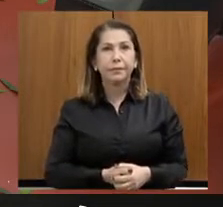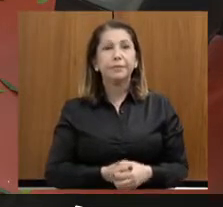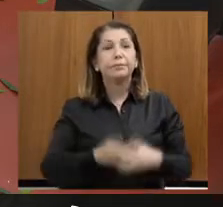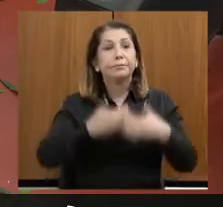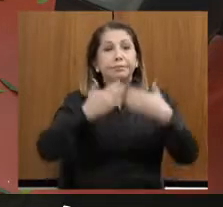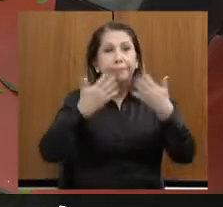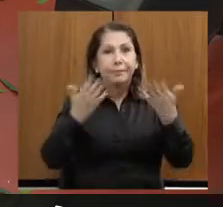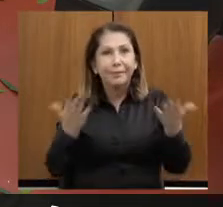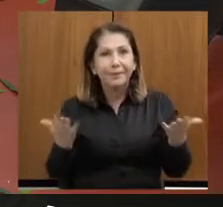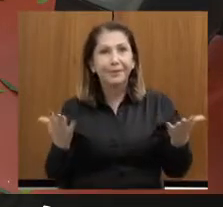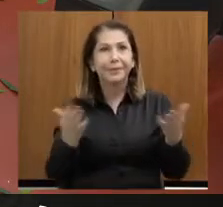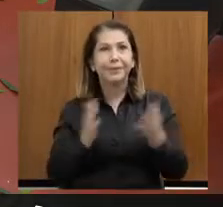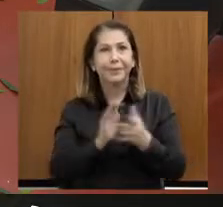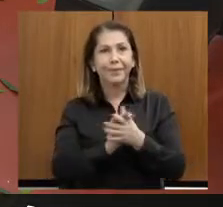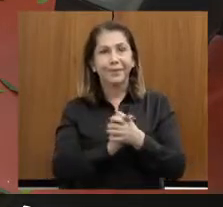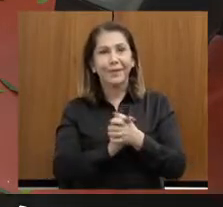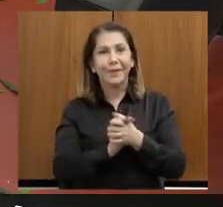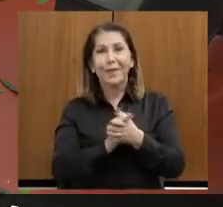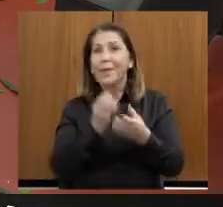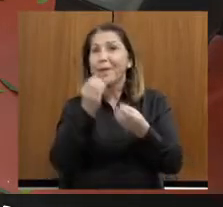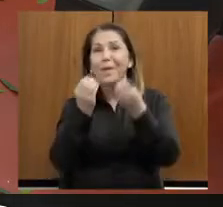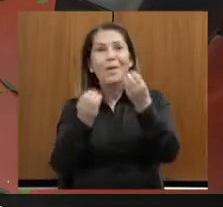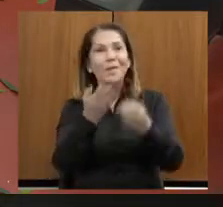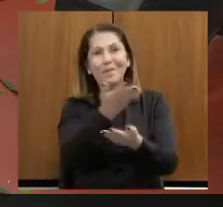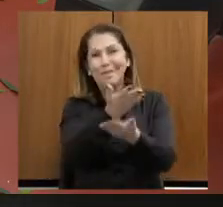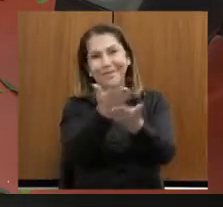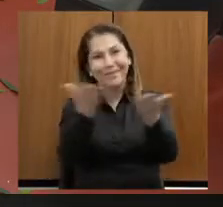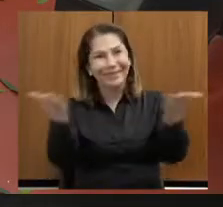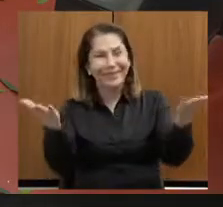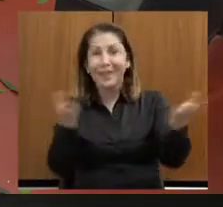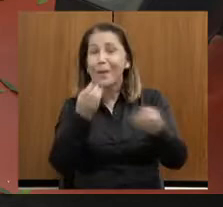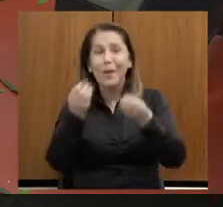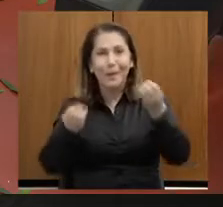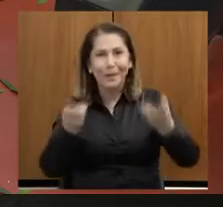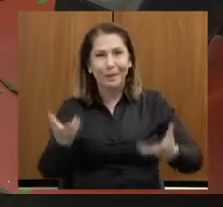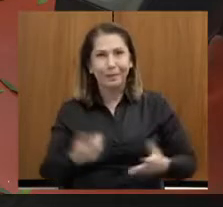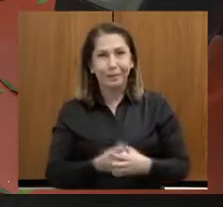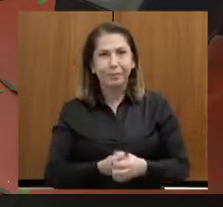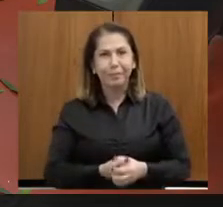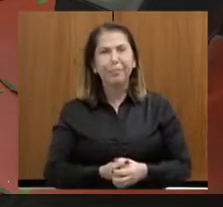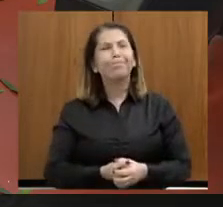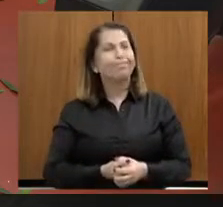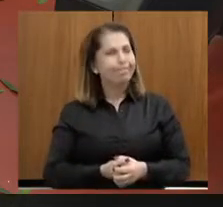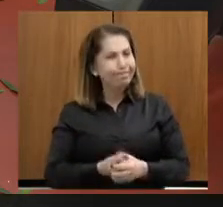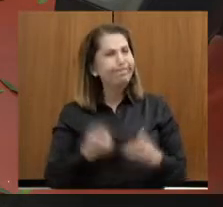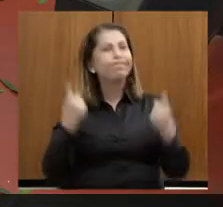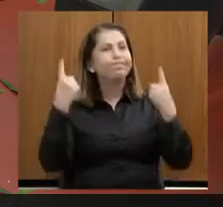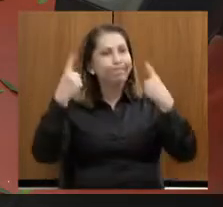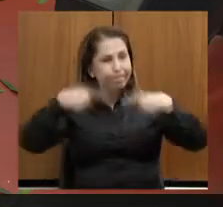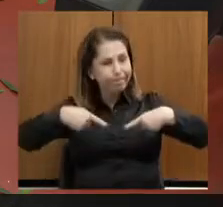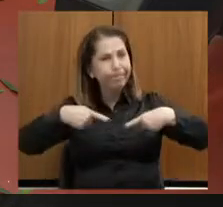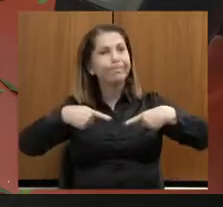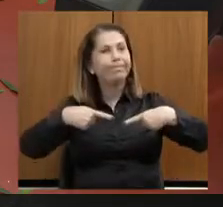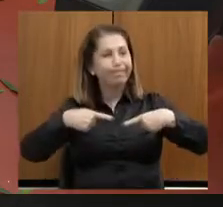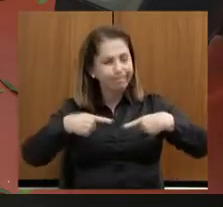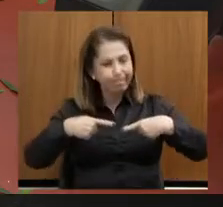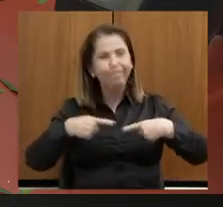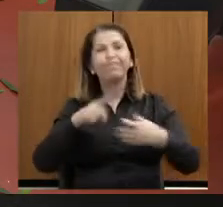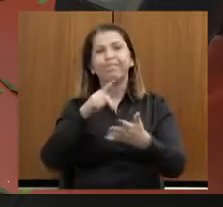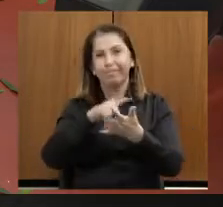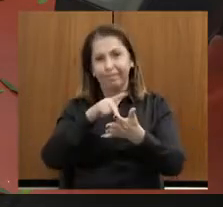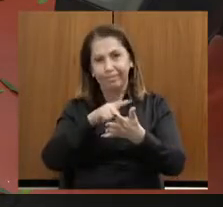Então como é que tá aí gente Esse é um desafio é Um